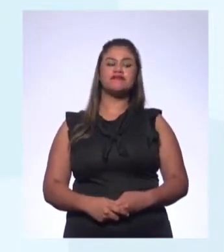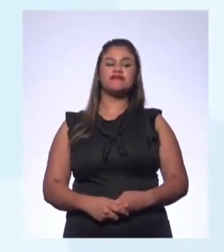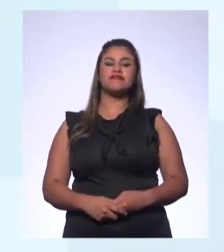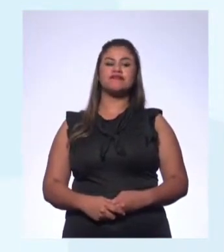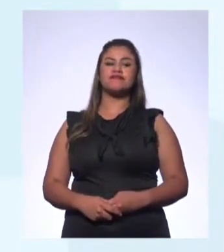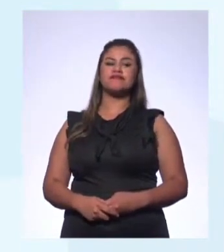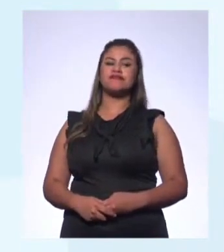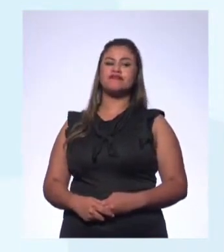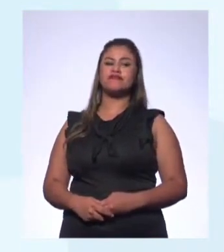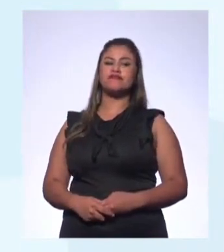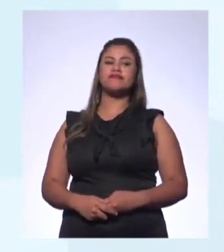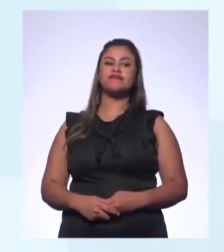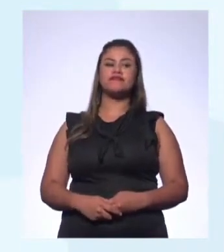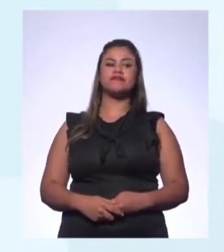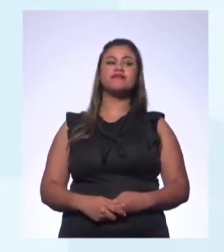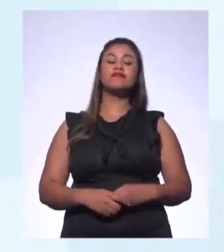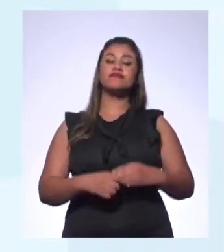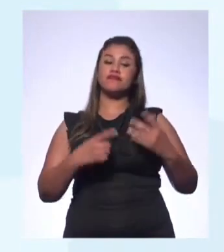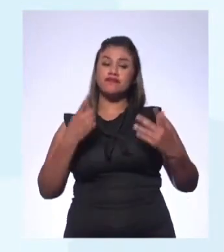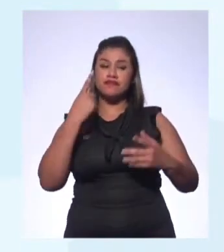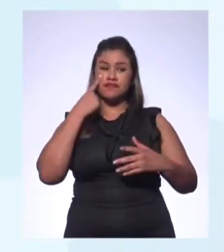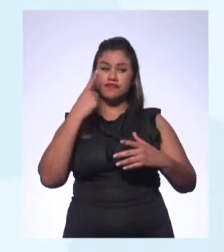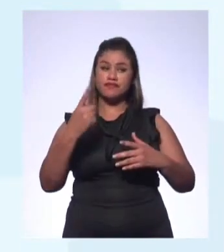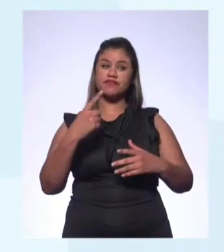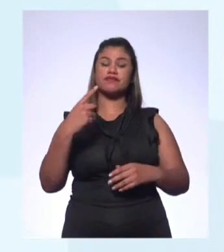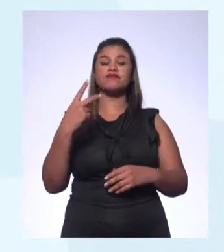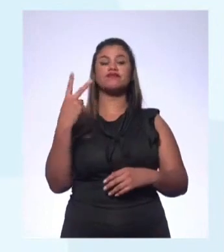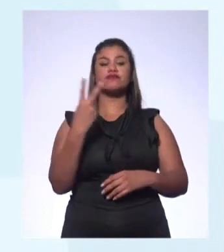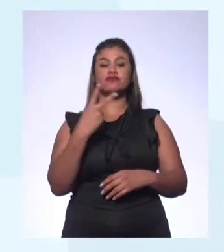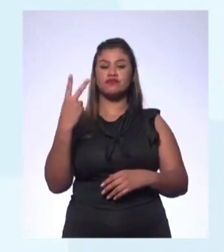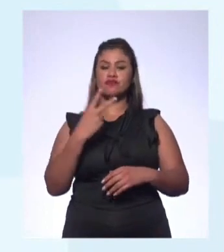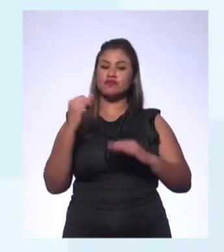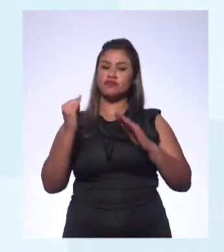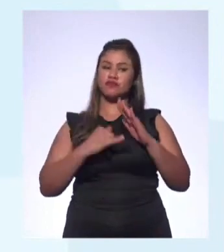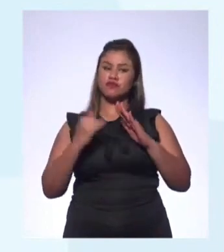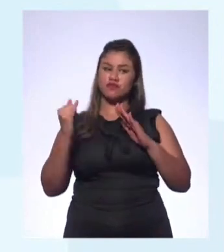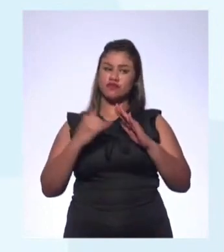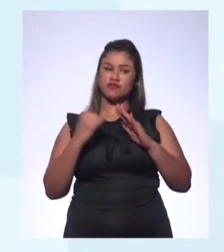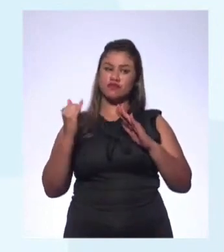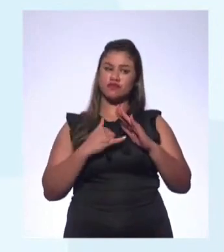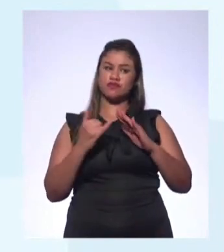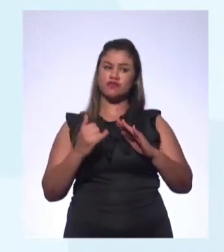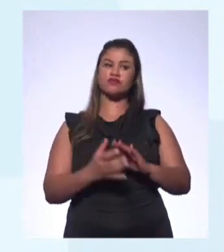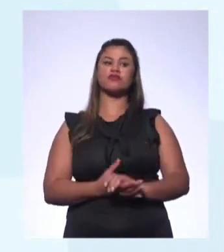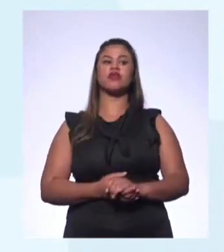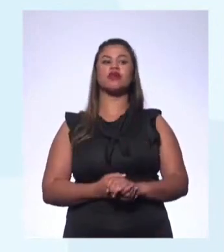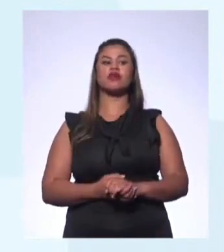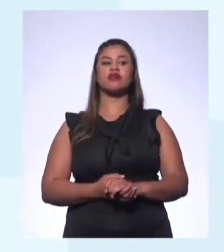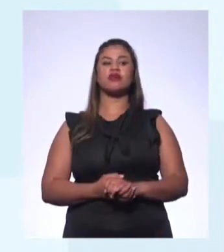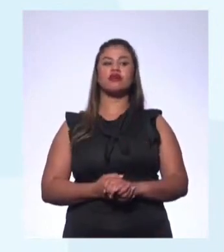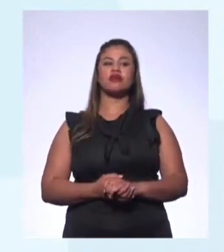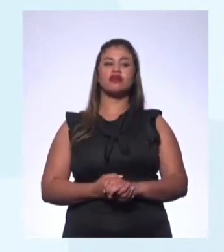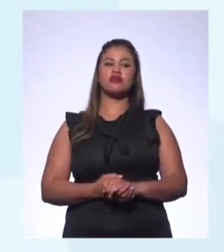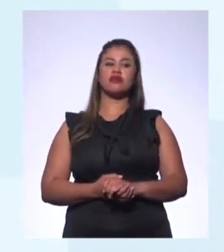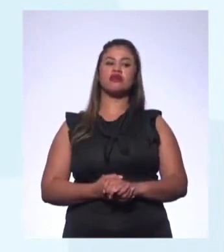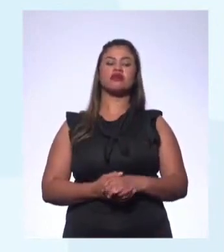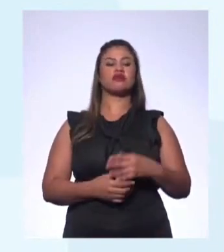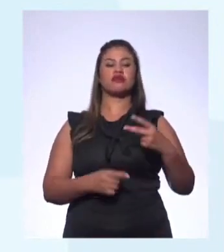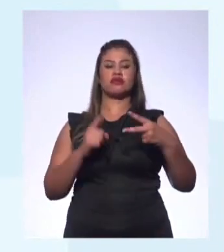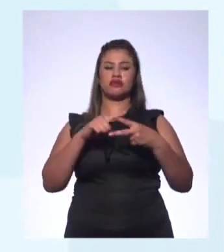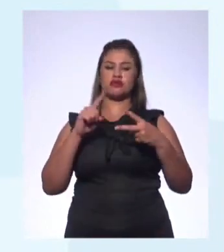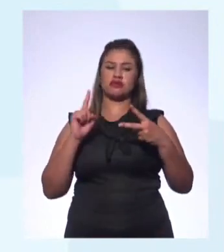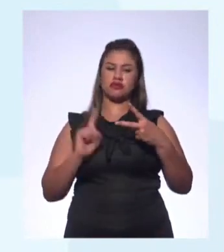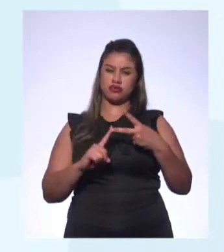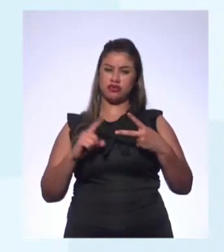melhor. Então, essas duas instituições eu coloquei aqui, né? Então, eu tenho as instituições. A primeira, o SAVE, depois a Elephant Naturally,